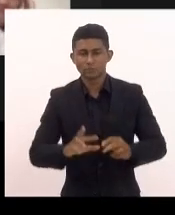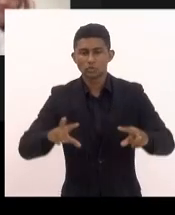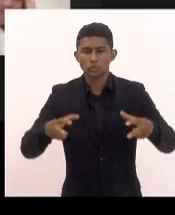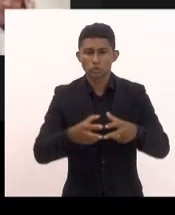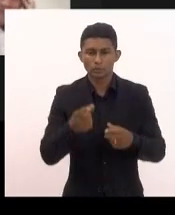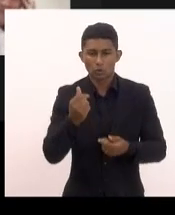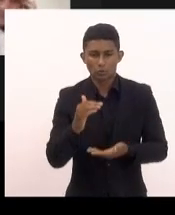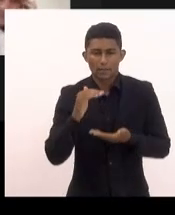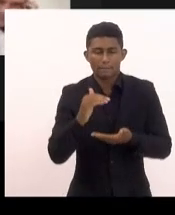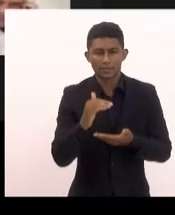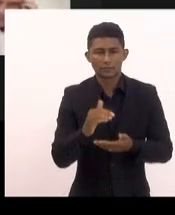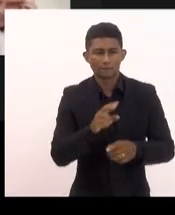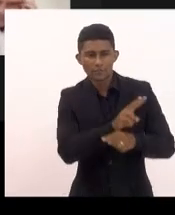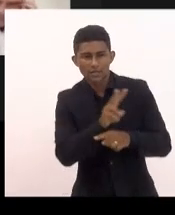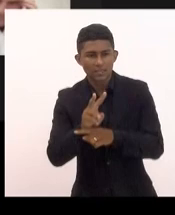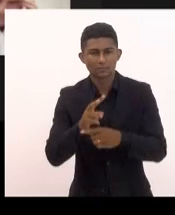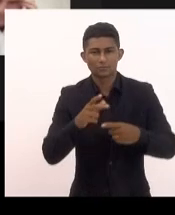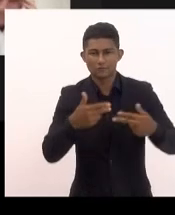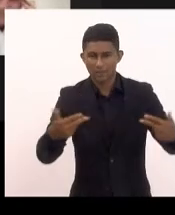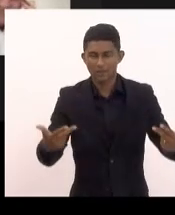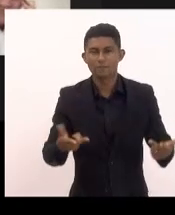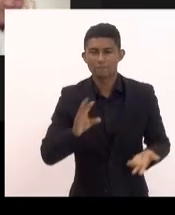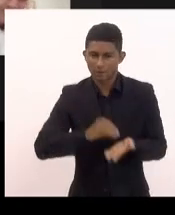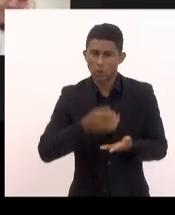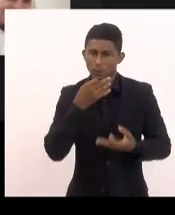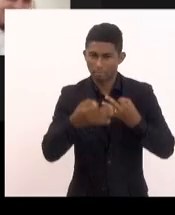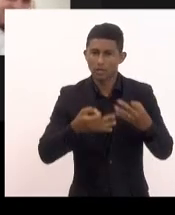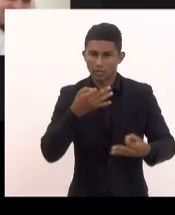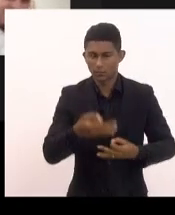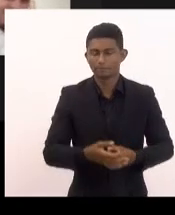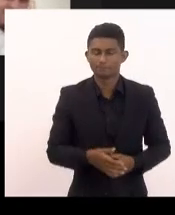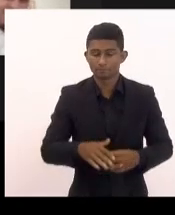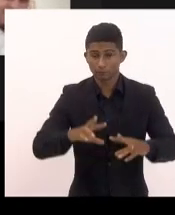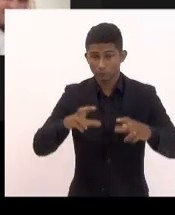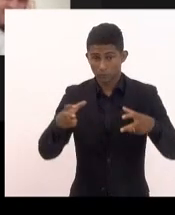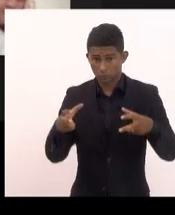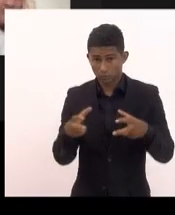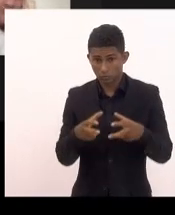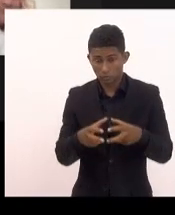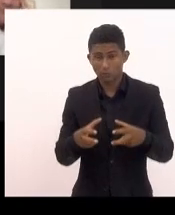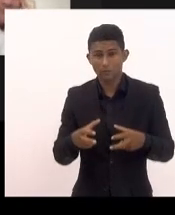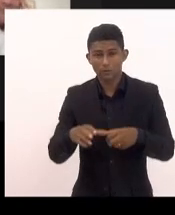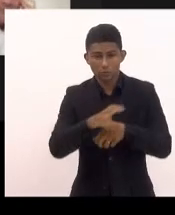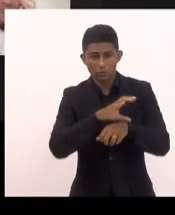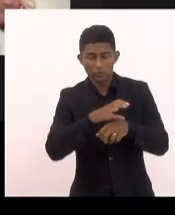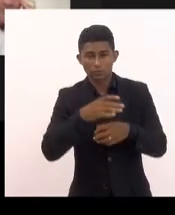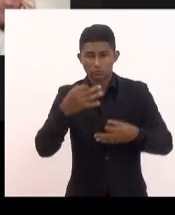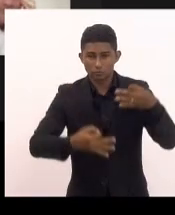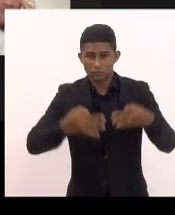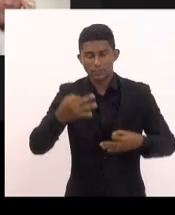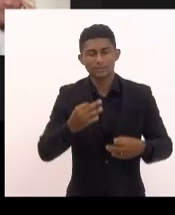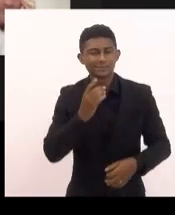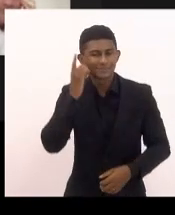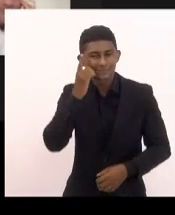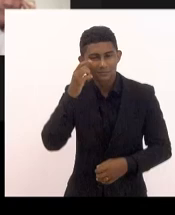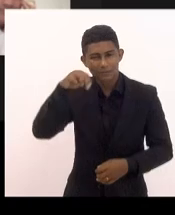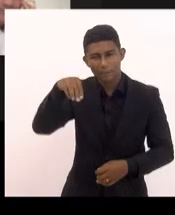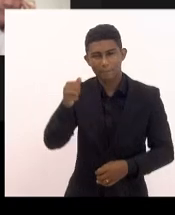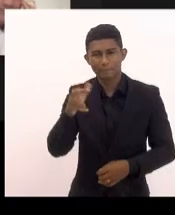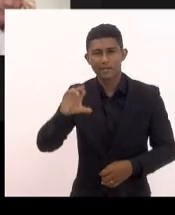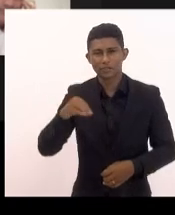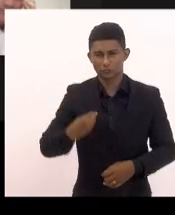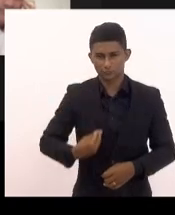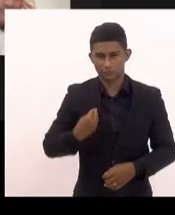Orçamento, Finanças, Fiscalização Financeira e Controle às emendas de plenário. Para emitir parecer pela Comissão de Constituição e Justiça, deputado Márcio